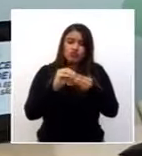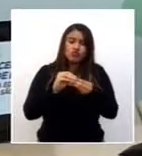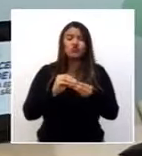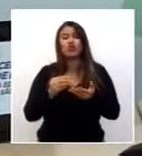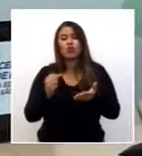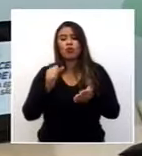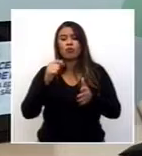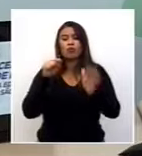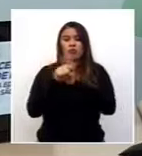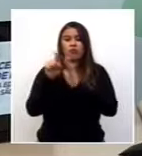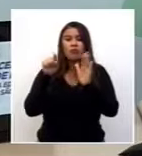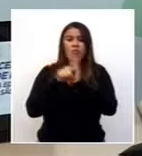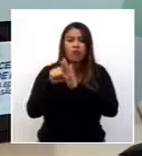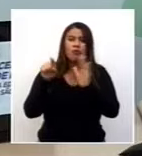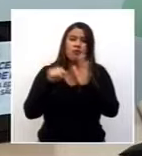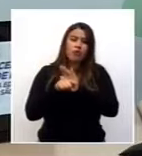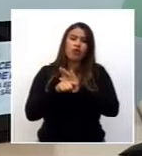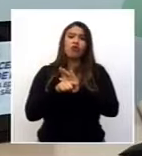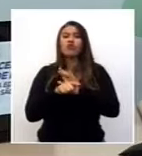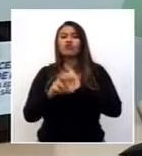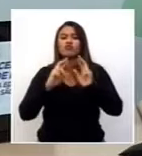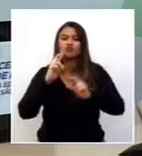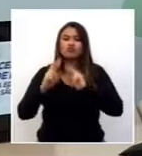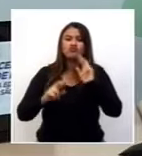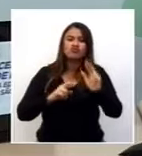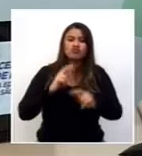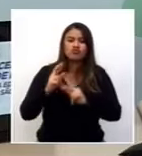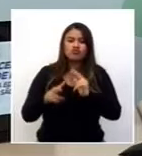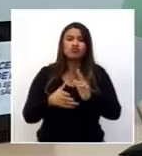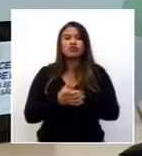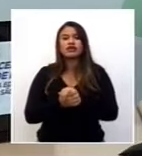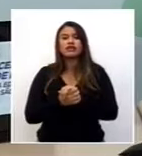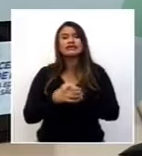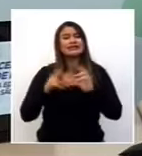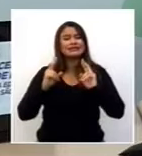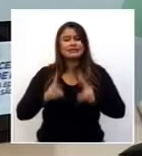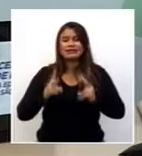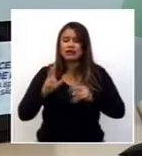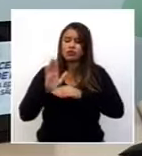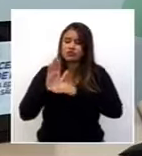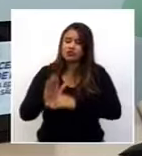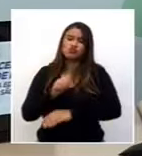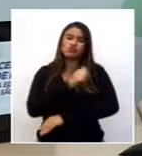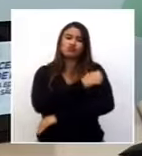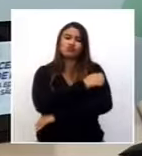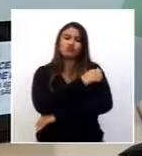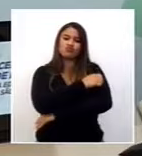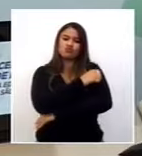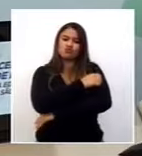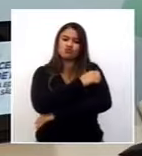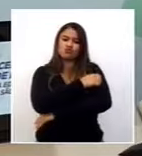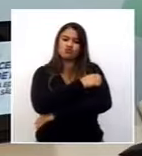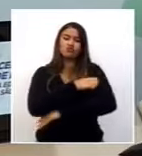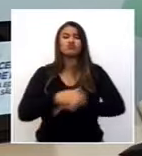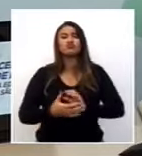questionários respondidos, né? E sempre ter o retorno para o aluno, né? Que é importante. Essa parte você não